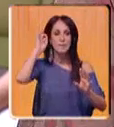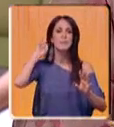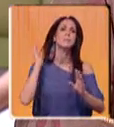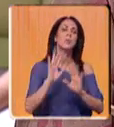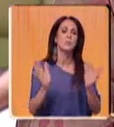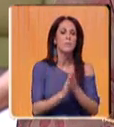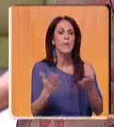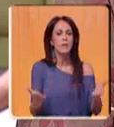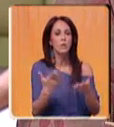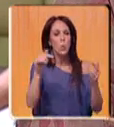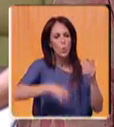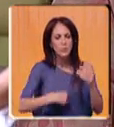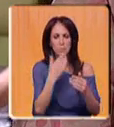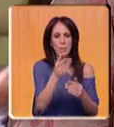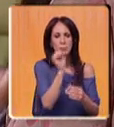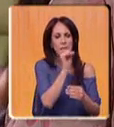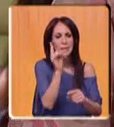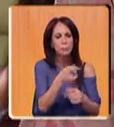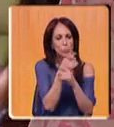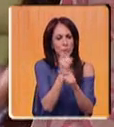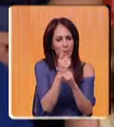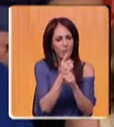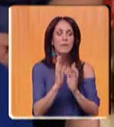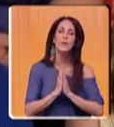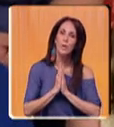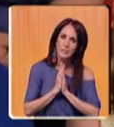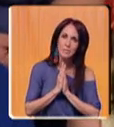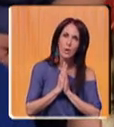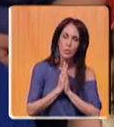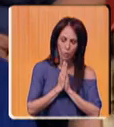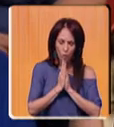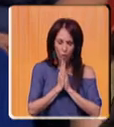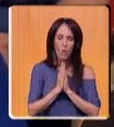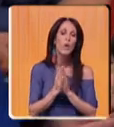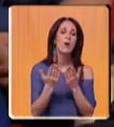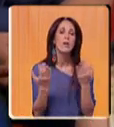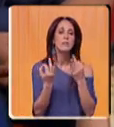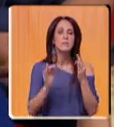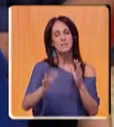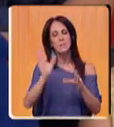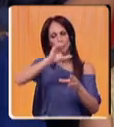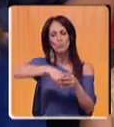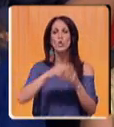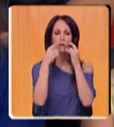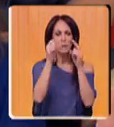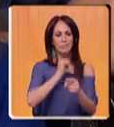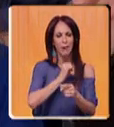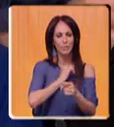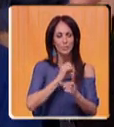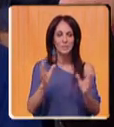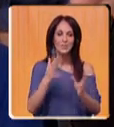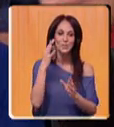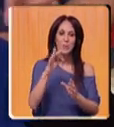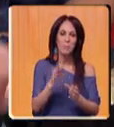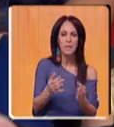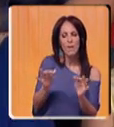Bem, o que é certo é que ainda hoje te pedem a Oração ou não? Sim, faz parte do meu, do meu espetáculo Oração, normalmente